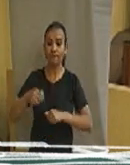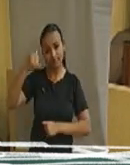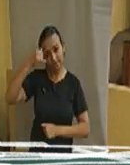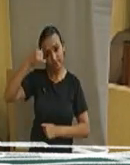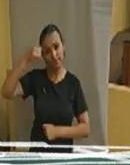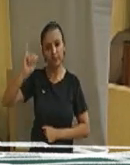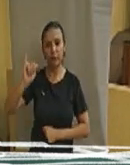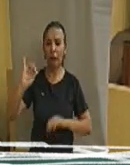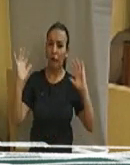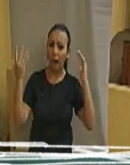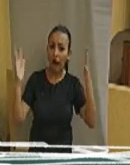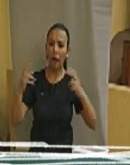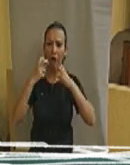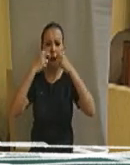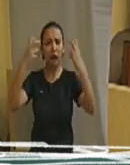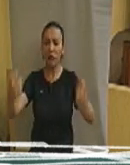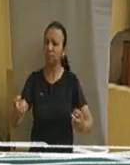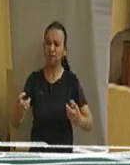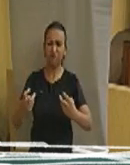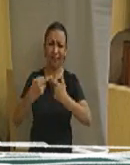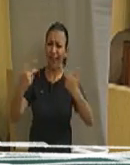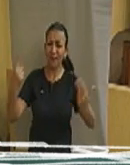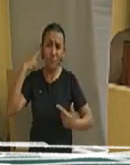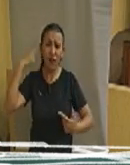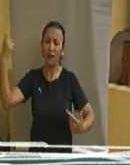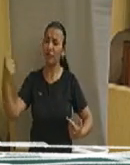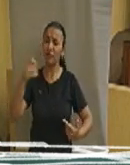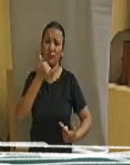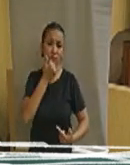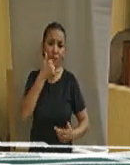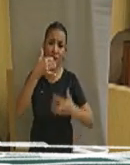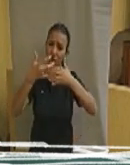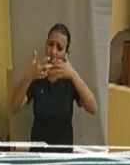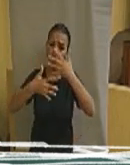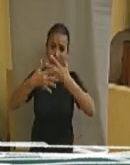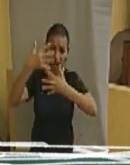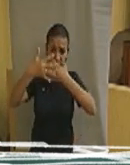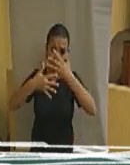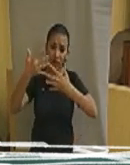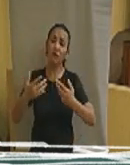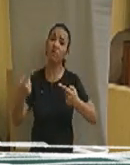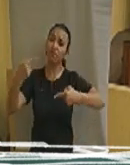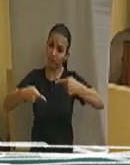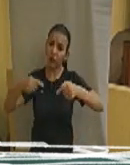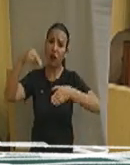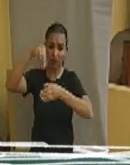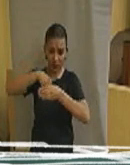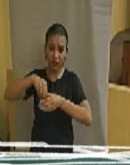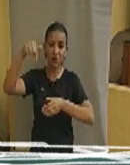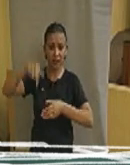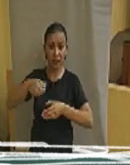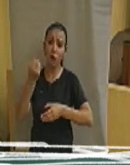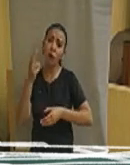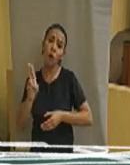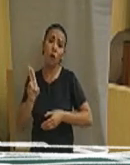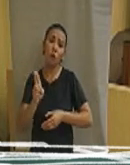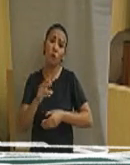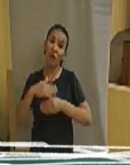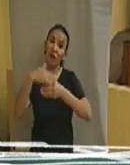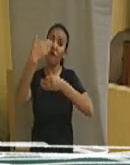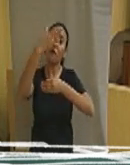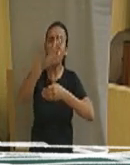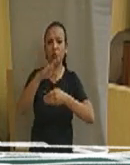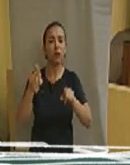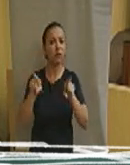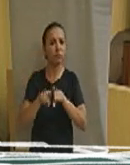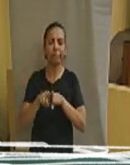aplausos, gritos e outros excessos que possam atrapalhar o debate dentro deste auditório ou na parte externa